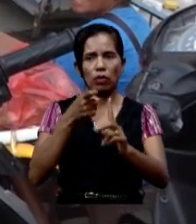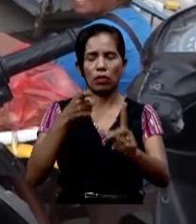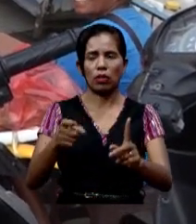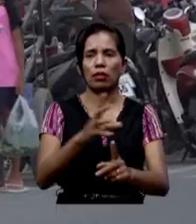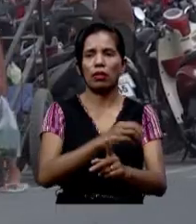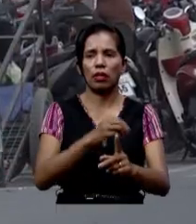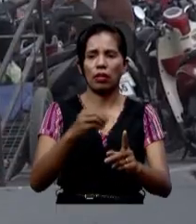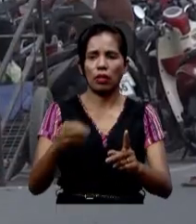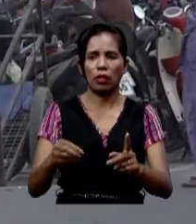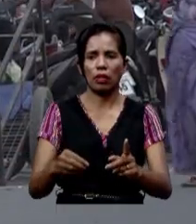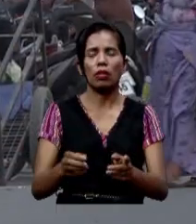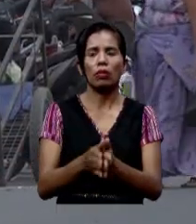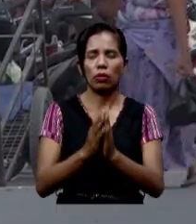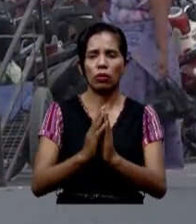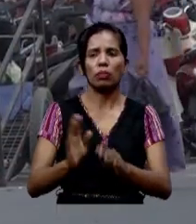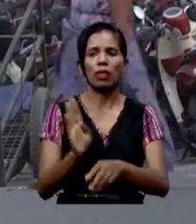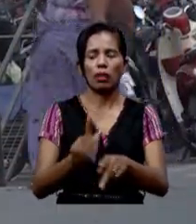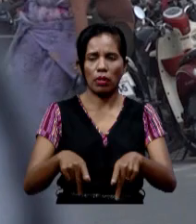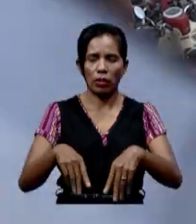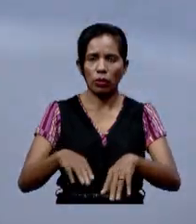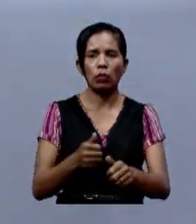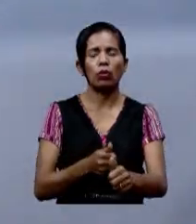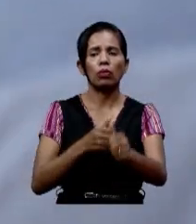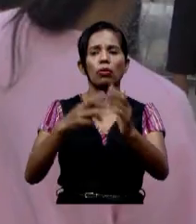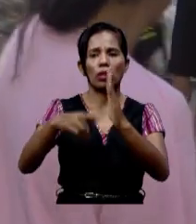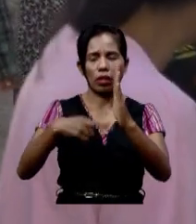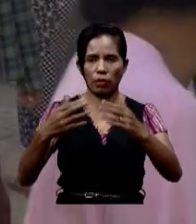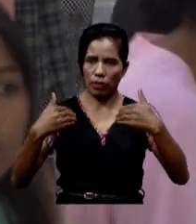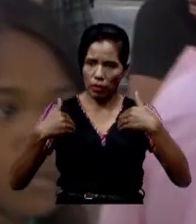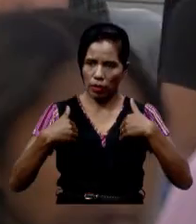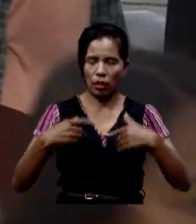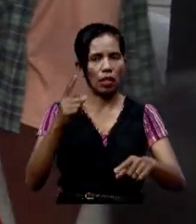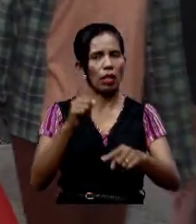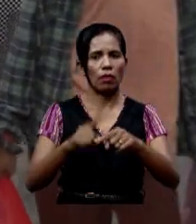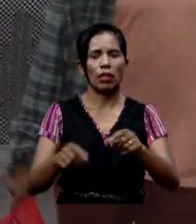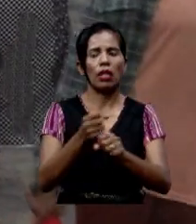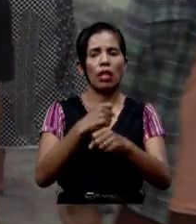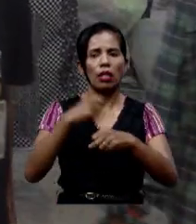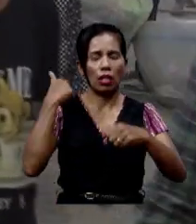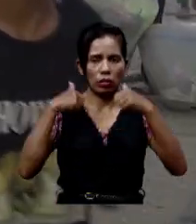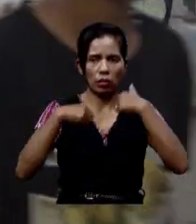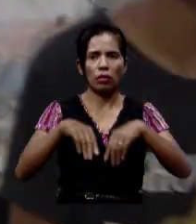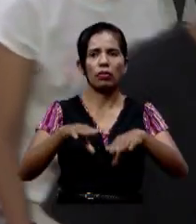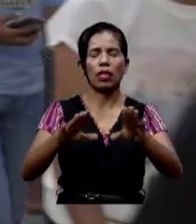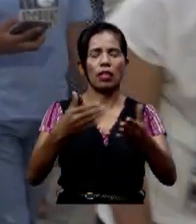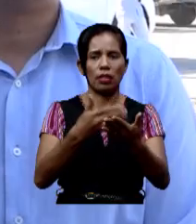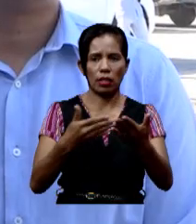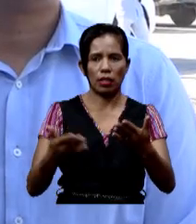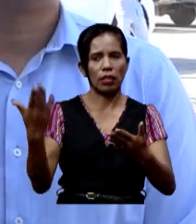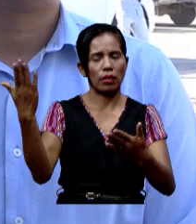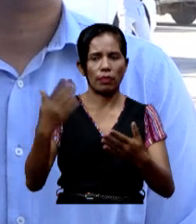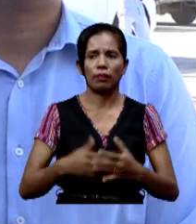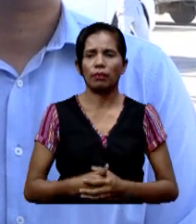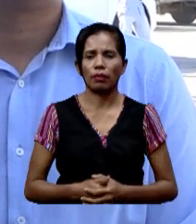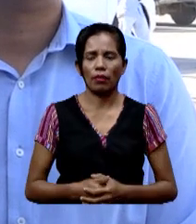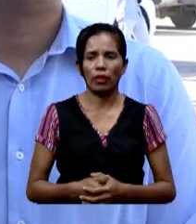urbana, russo vendedor sira ato cumpre regulamento nebe ia ona, ori label lá atividade de negócio ia dalang ninin.